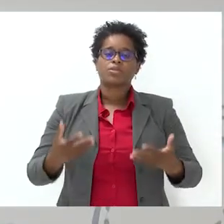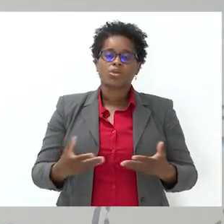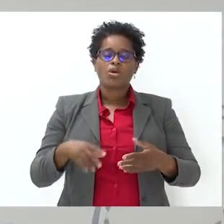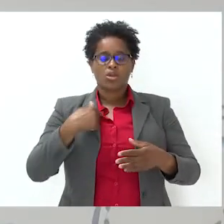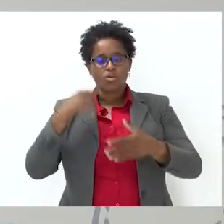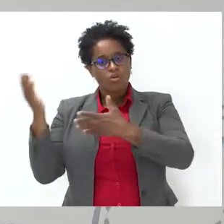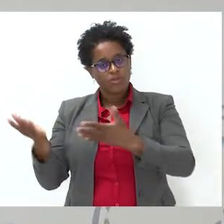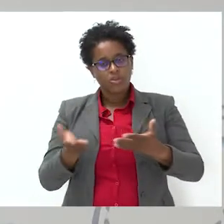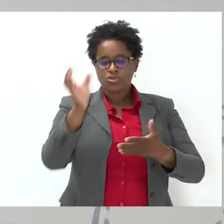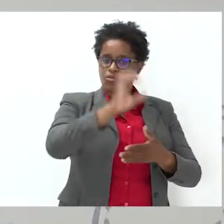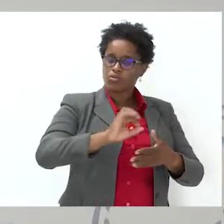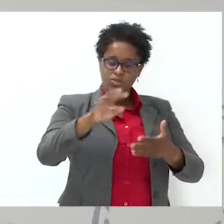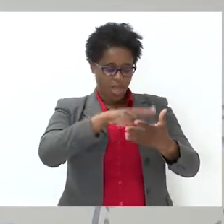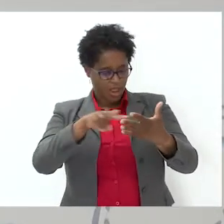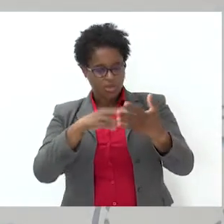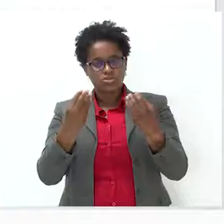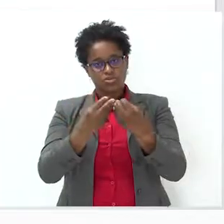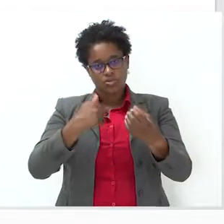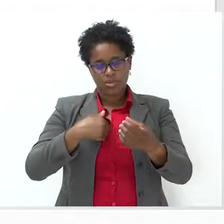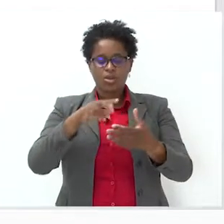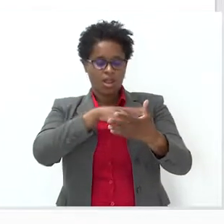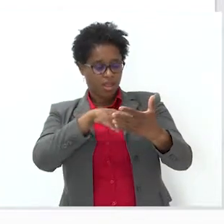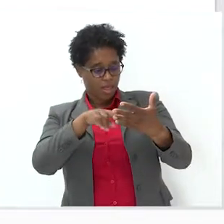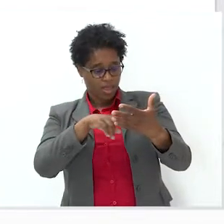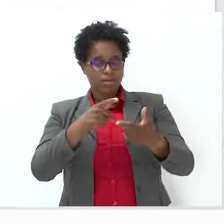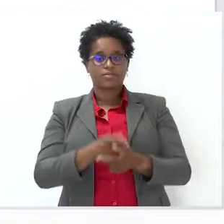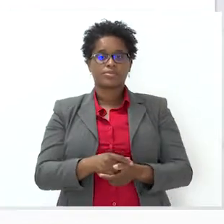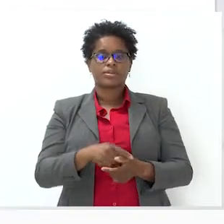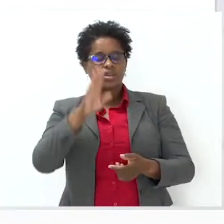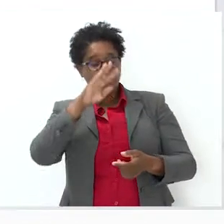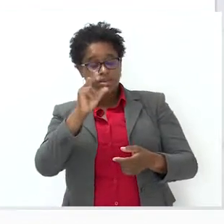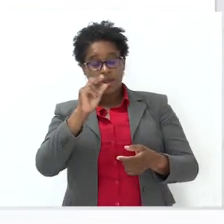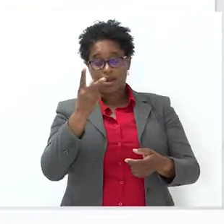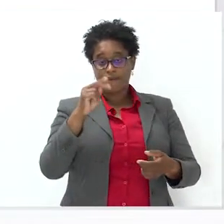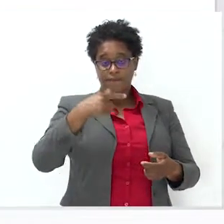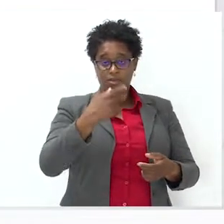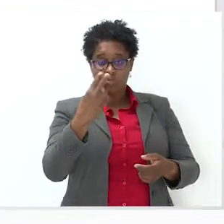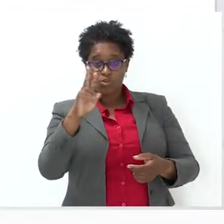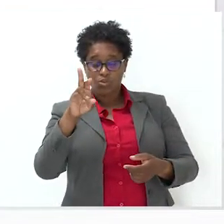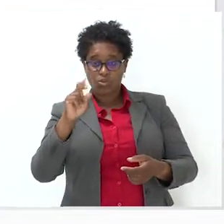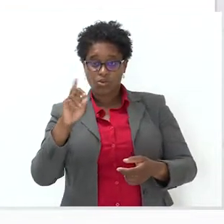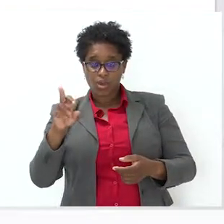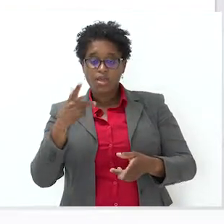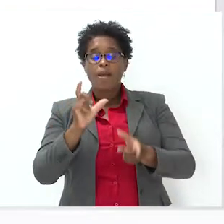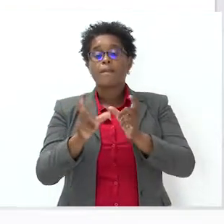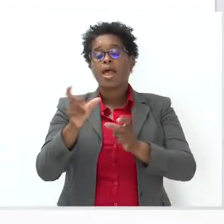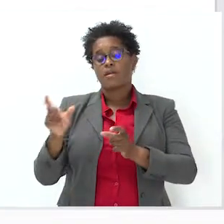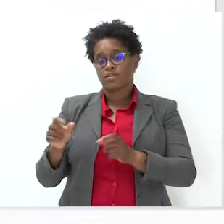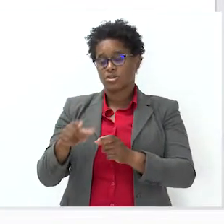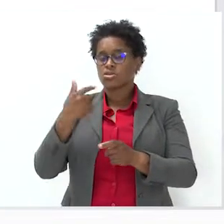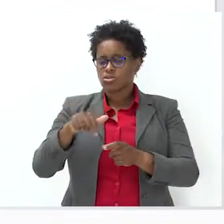Então, convido-vos a ler comigo. Ler é se aventurar entre as palavras.